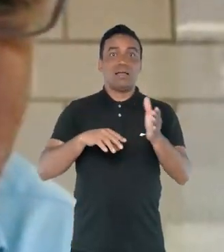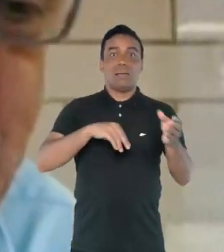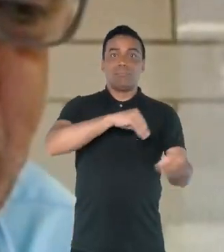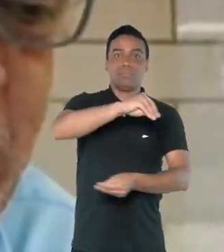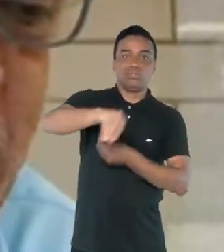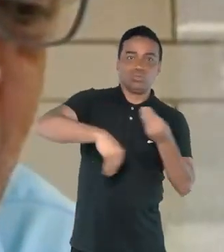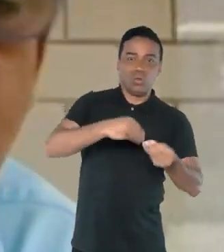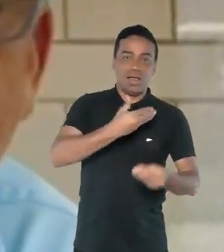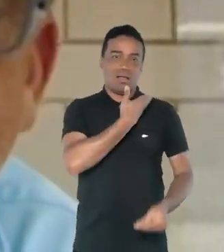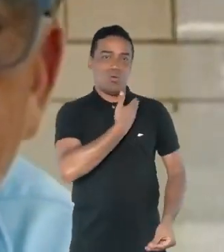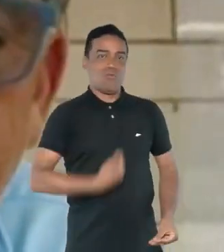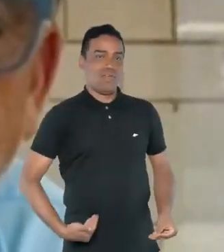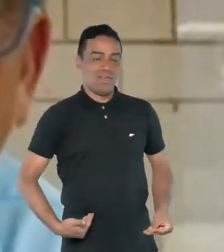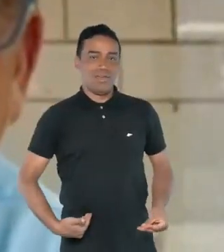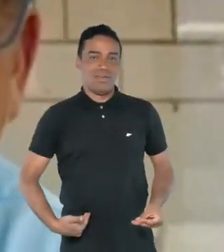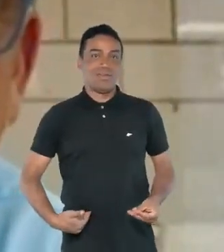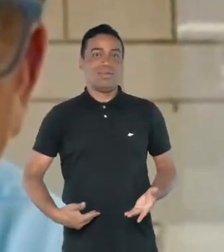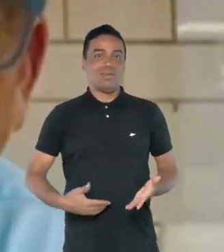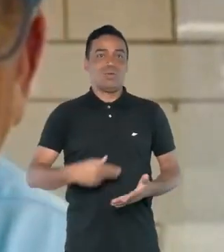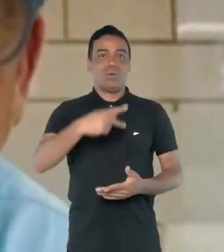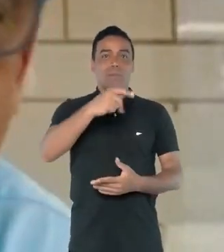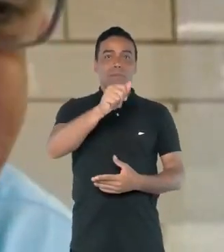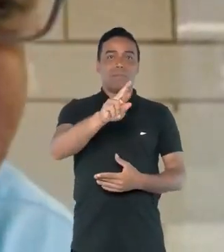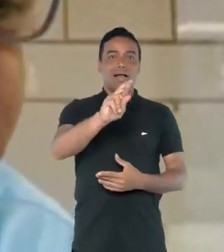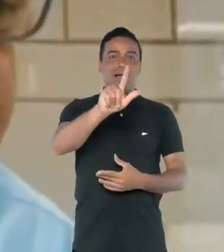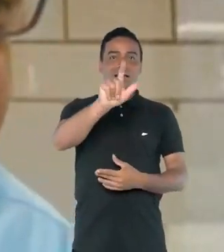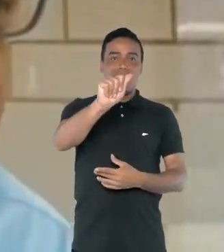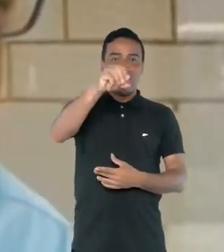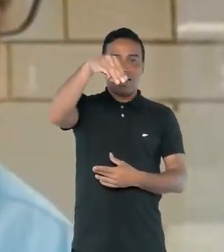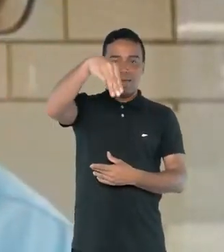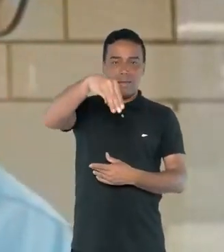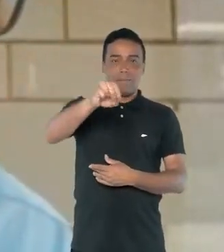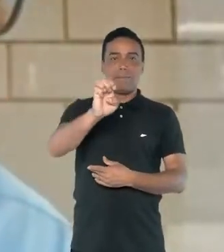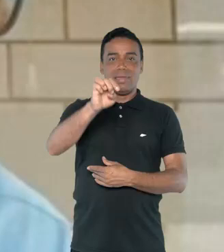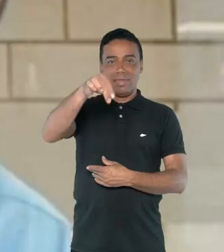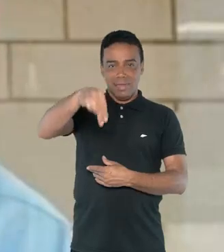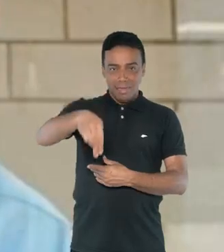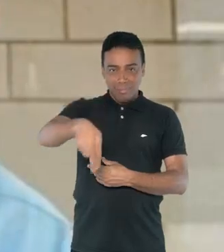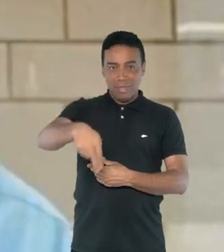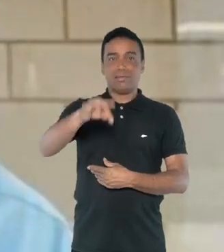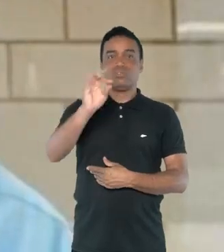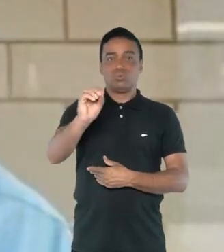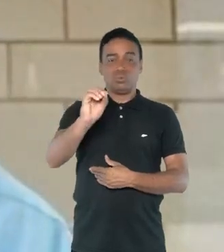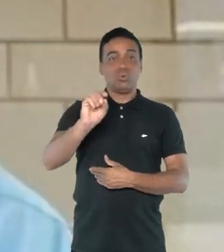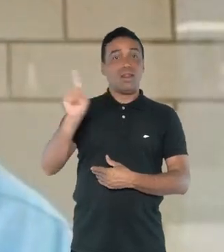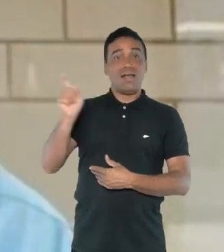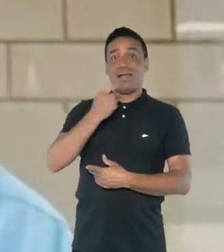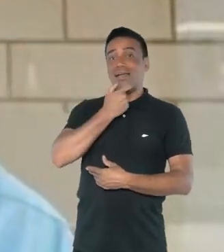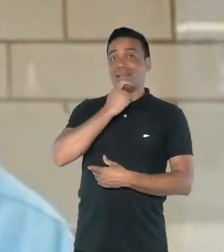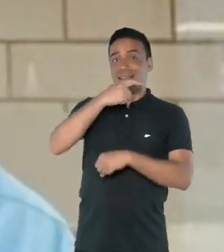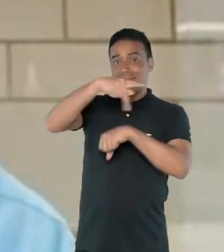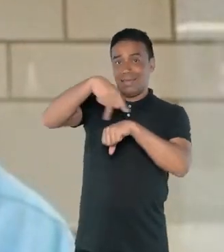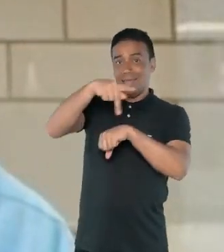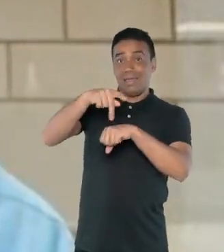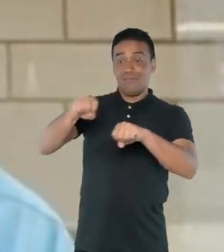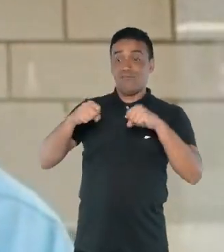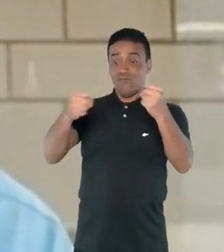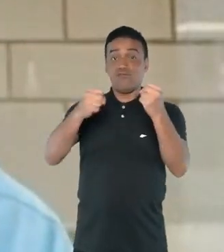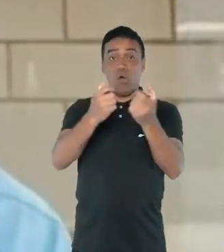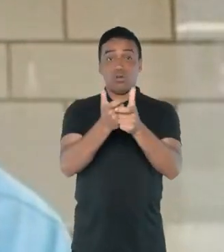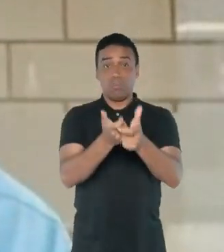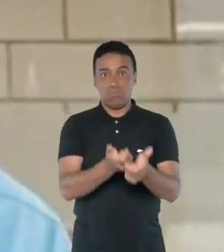governo, né? O parlamento ganhando na Inglaterra uma força que